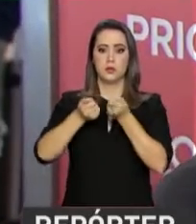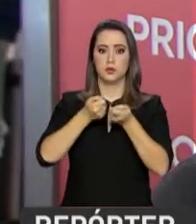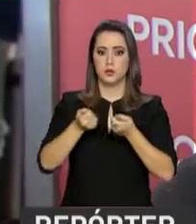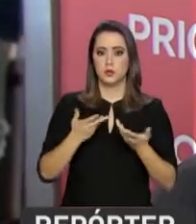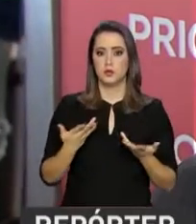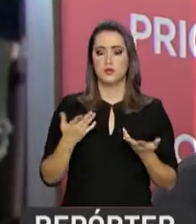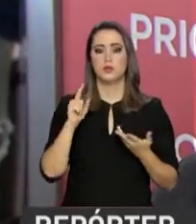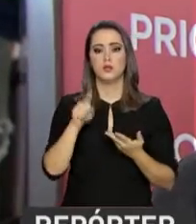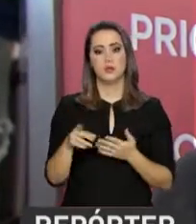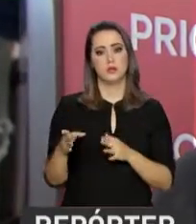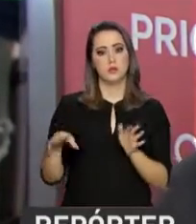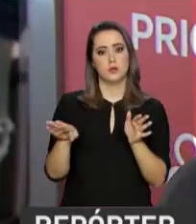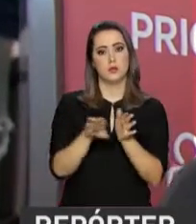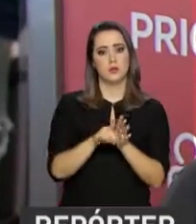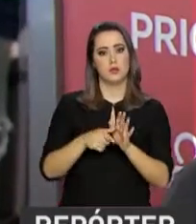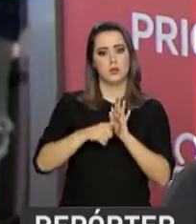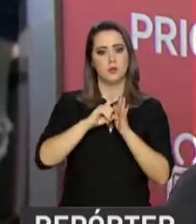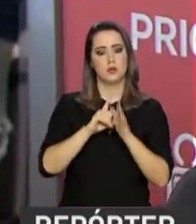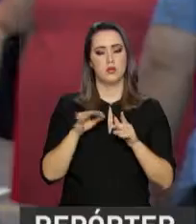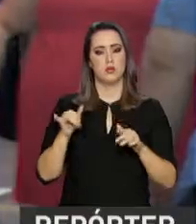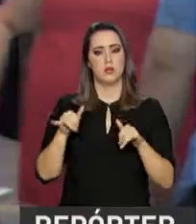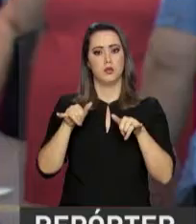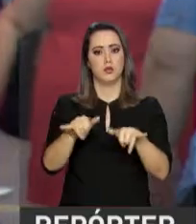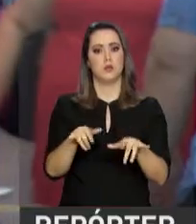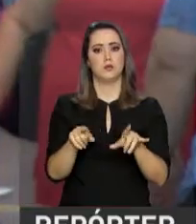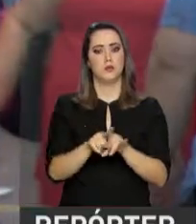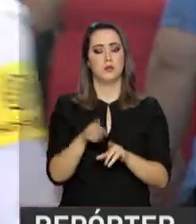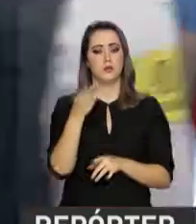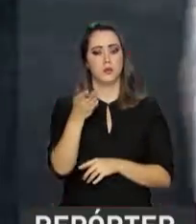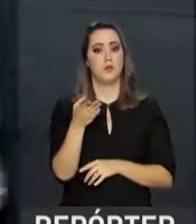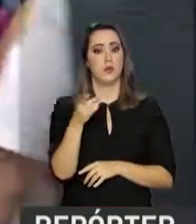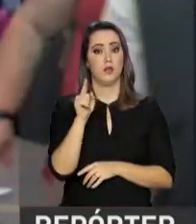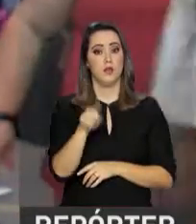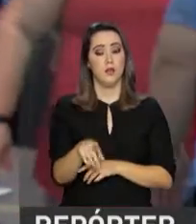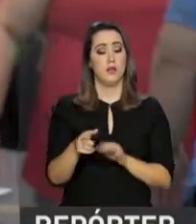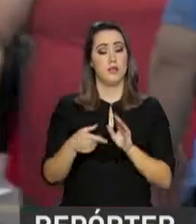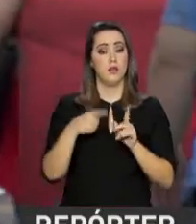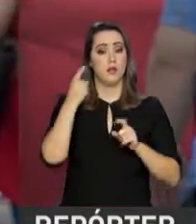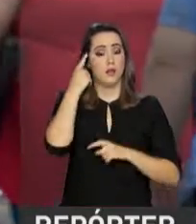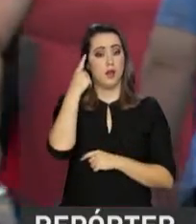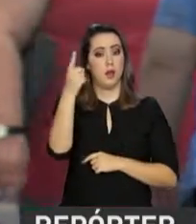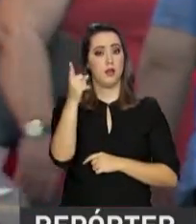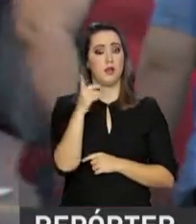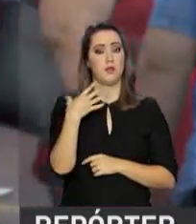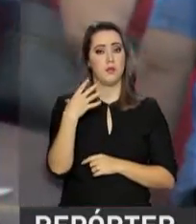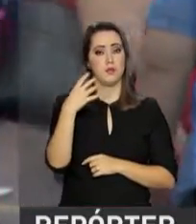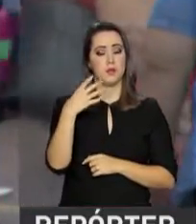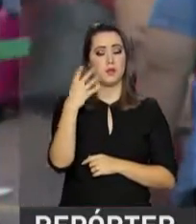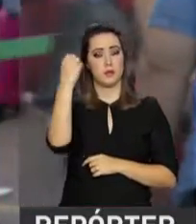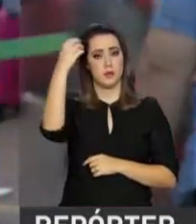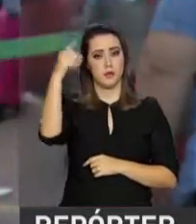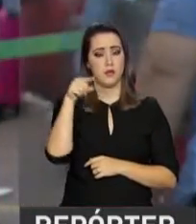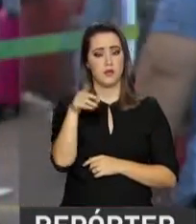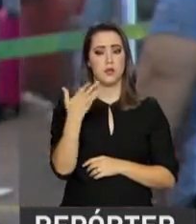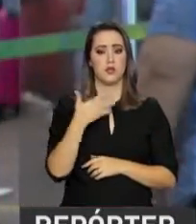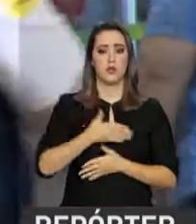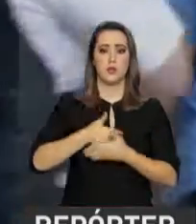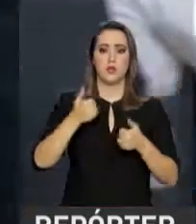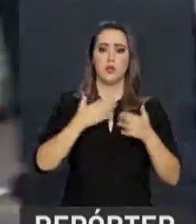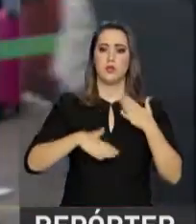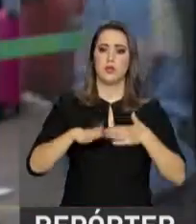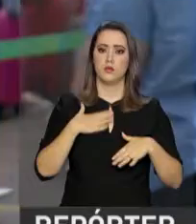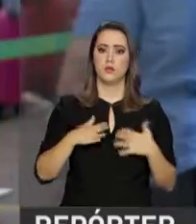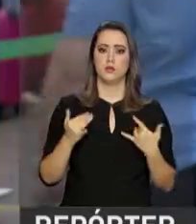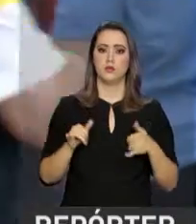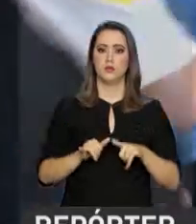Então eu sempre venho antes do dia do embarque. E é justamente pensando em deixar as férias de pessoas como a Anne mais tranquilas, é que a Secretaria